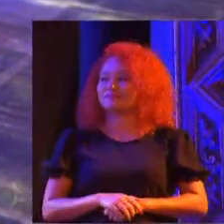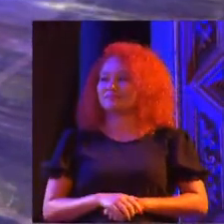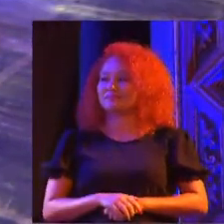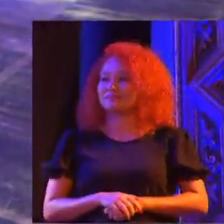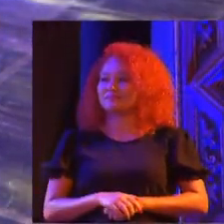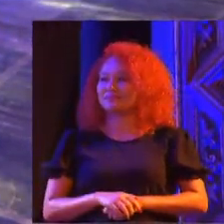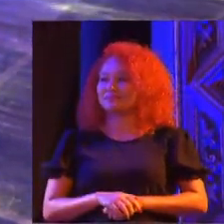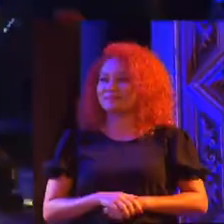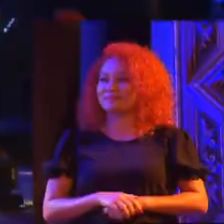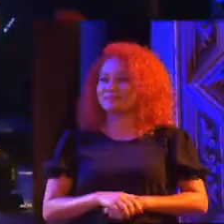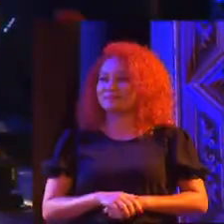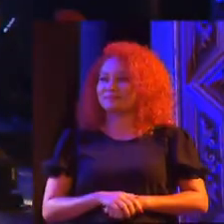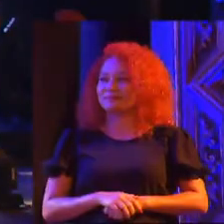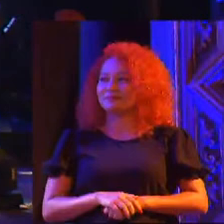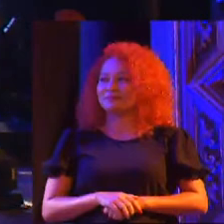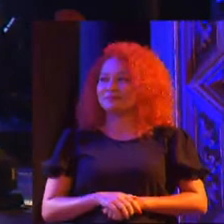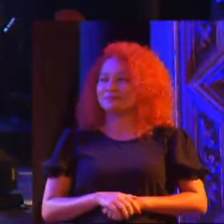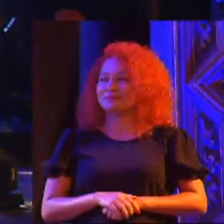Linda.